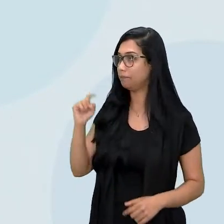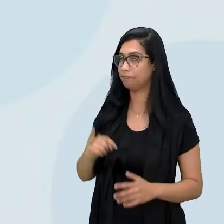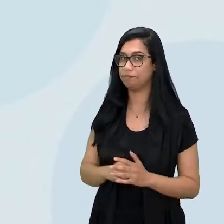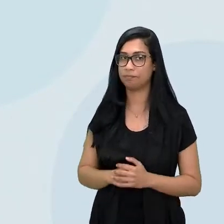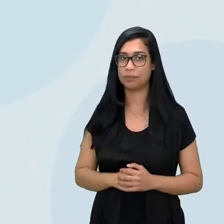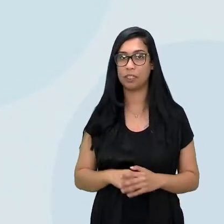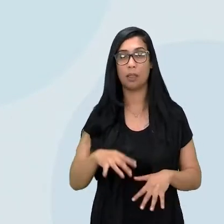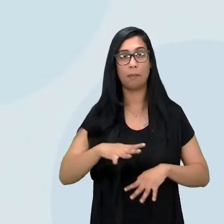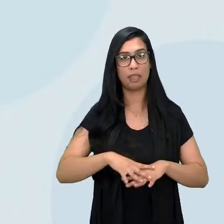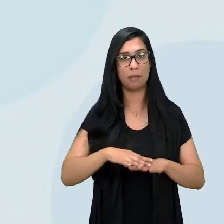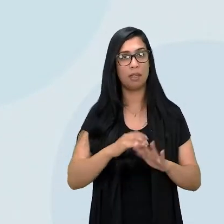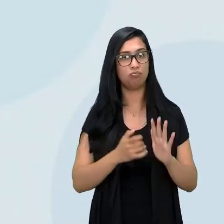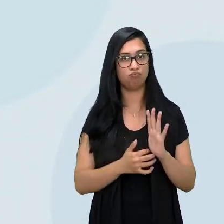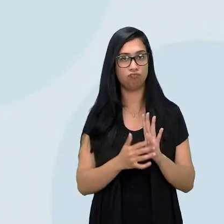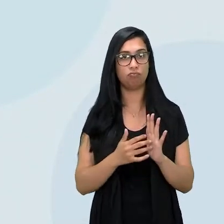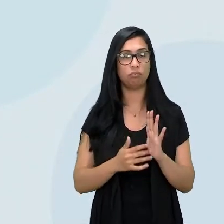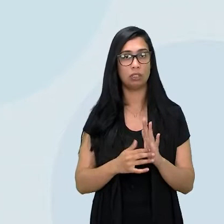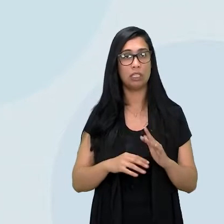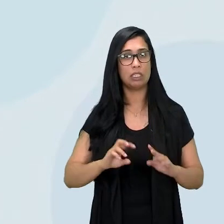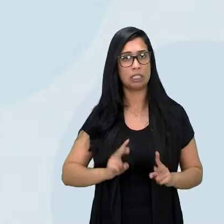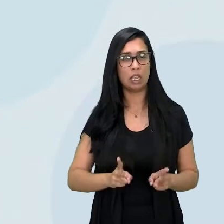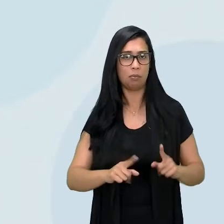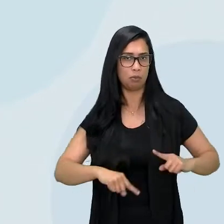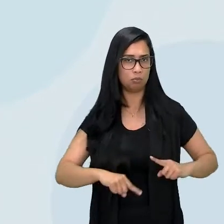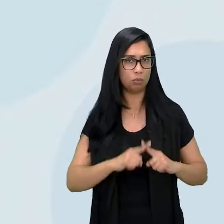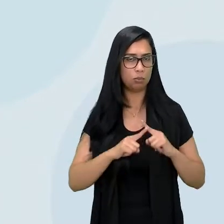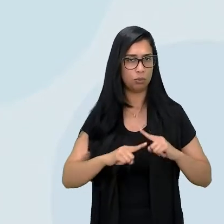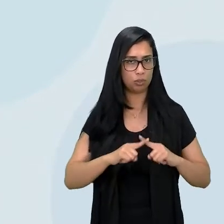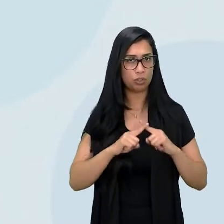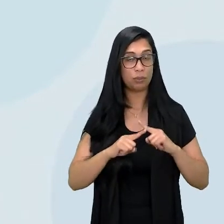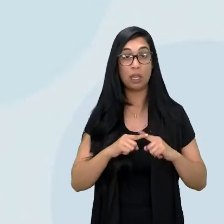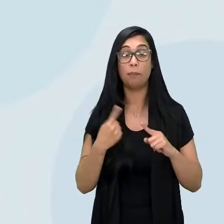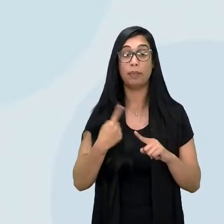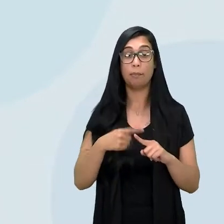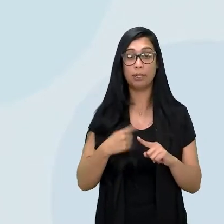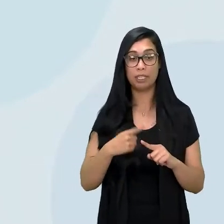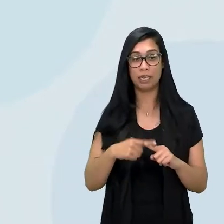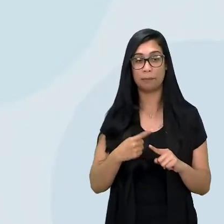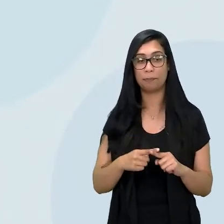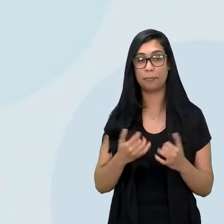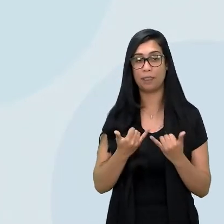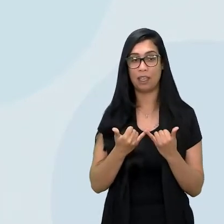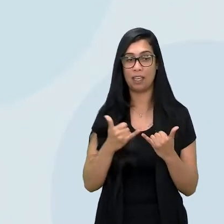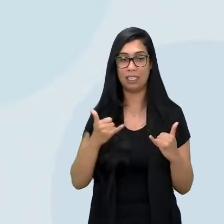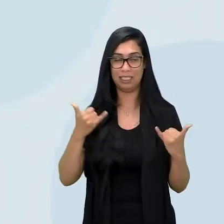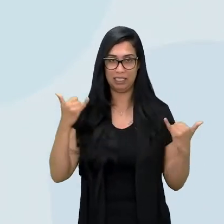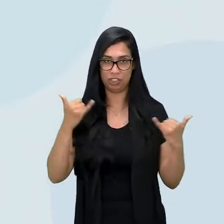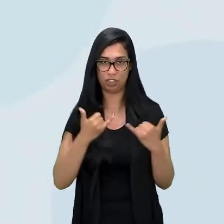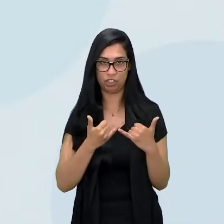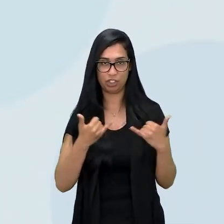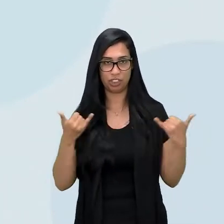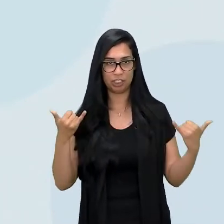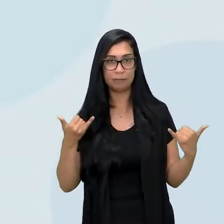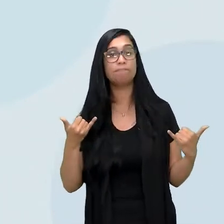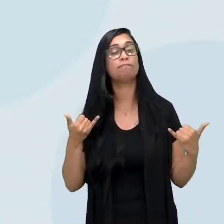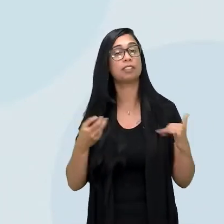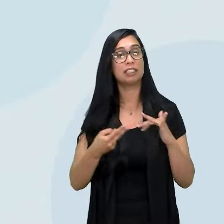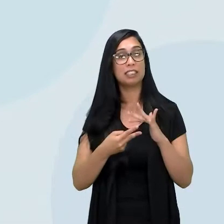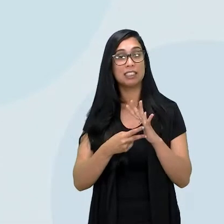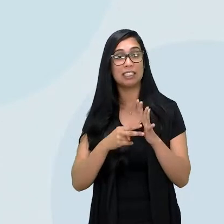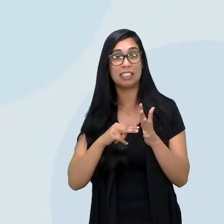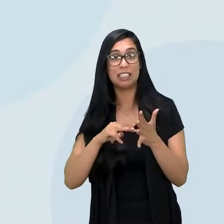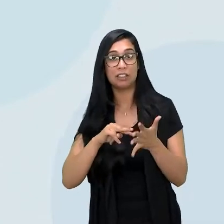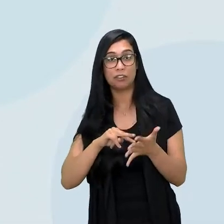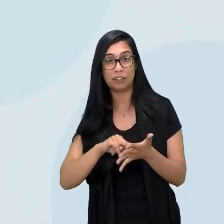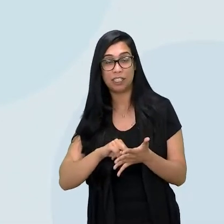passa multiplicando. Então, a gente pode dizer, ó, que a energia é a potência, energia elétrica, né? É a potência vezes o